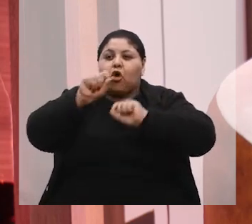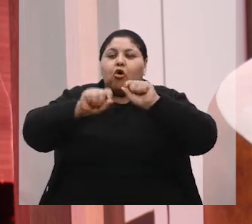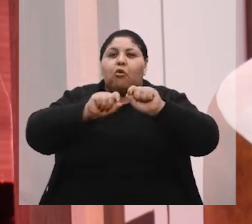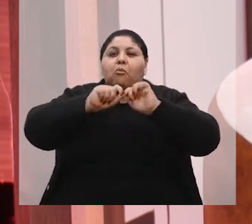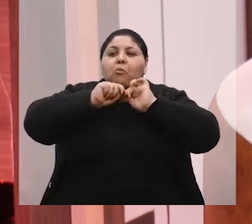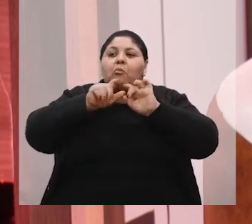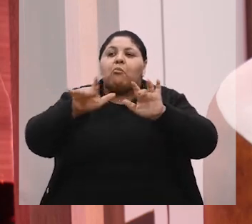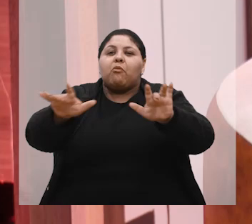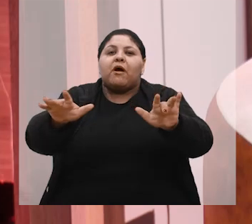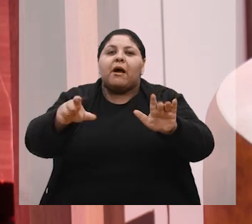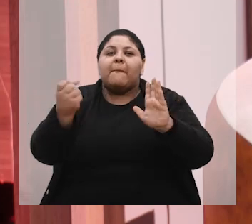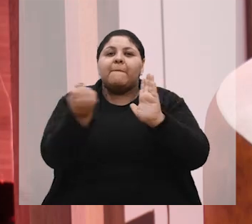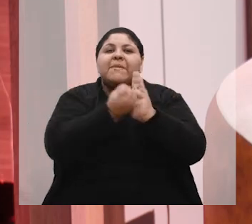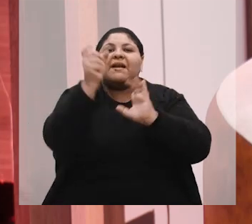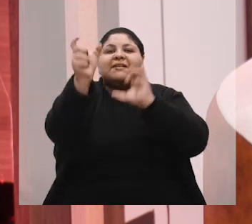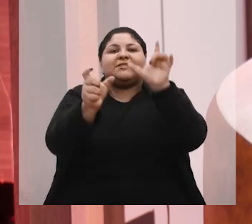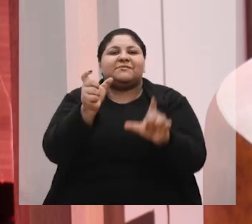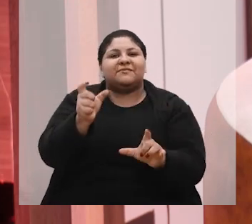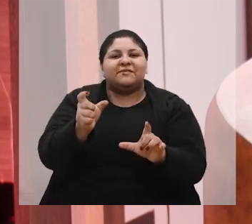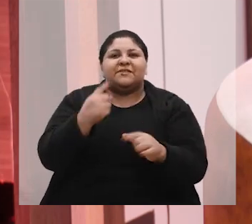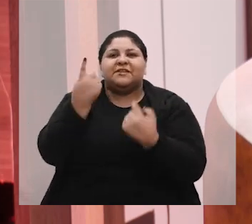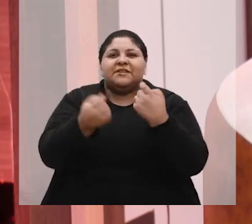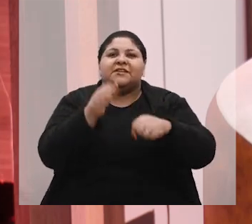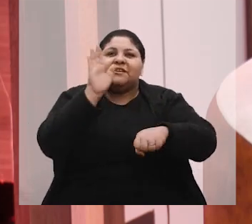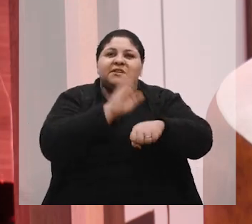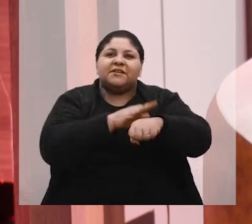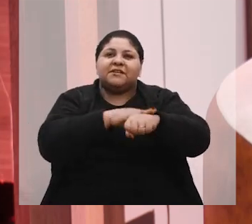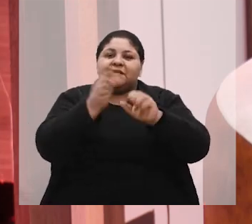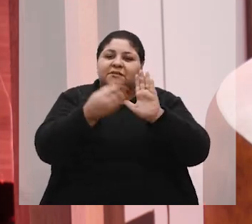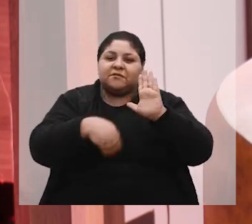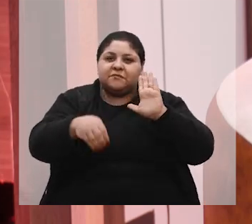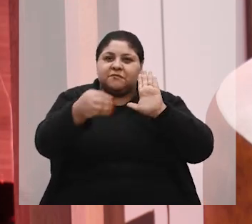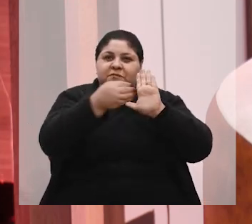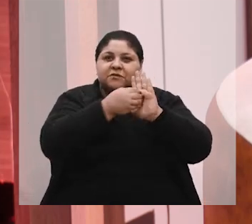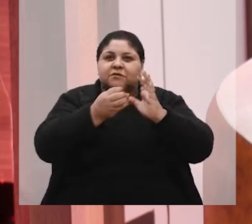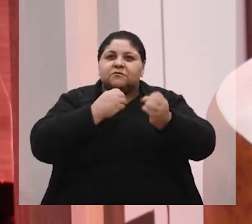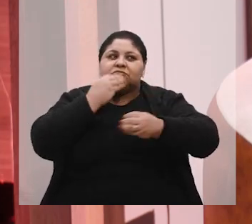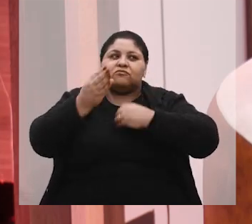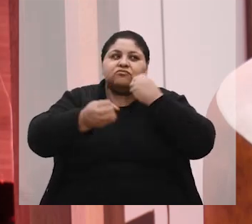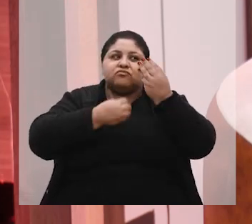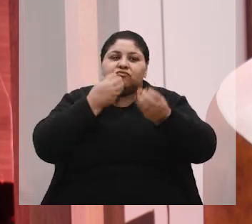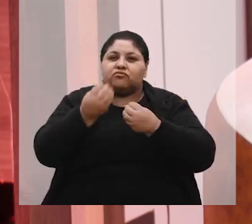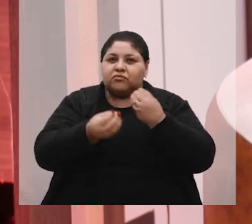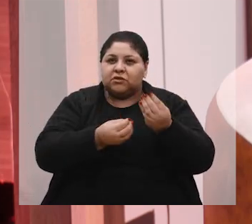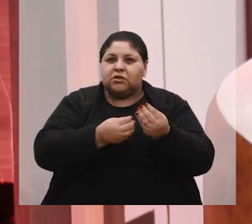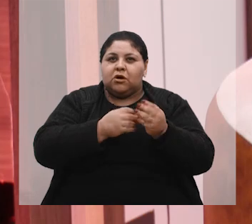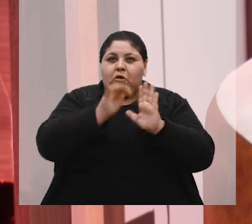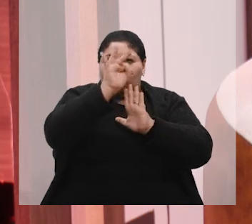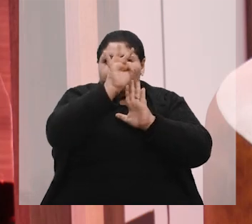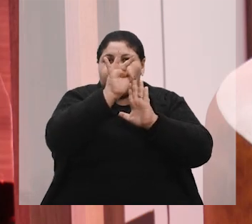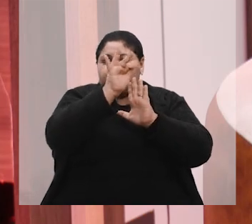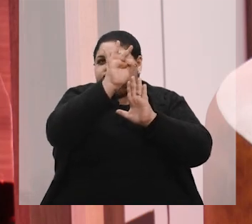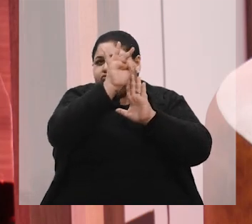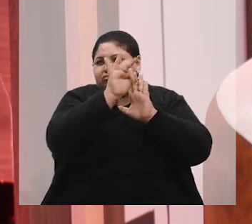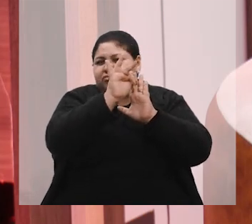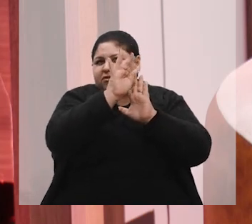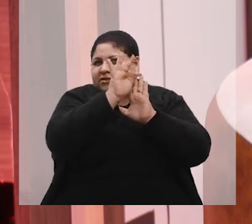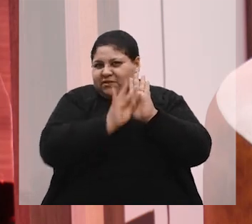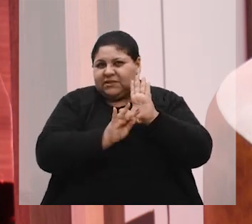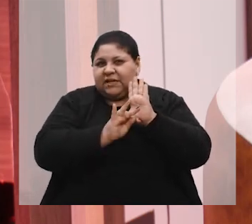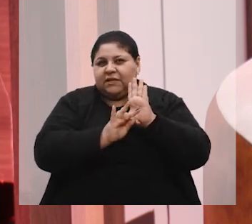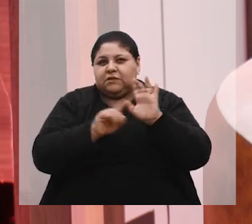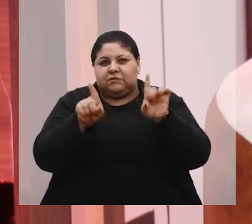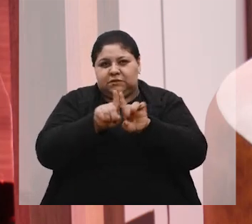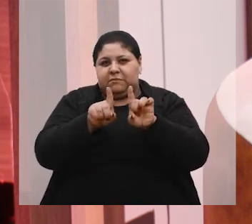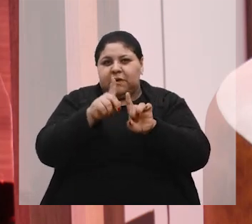como isso reverbera nas pessoas, assim. Em alguns momentos eu postava alguns poemas, algumas produções textuais, até